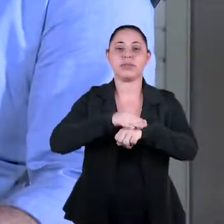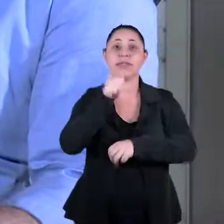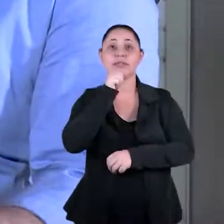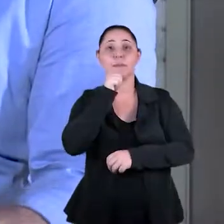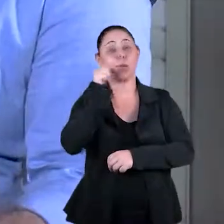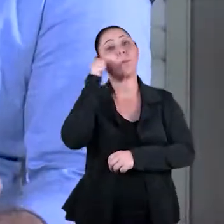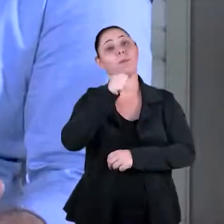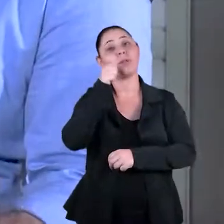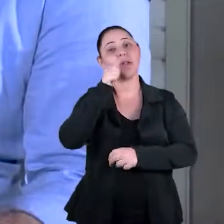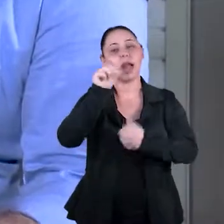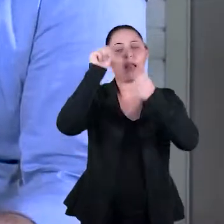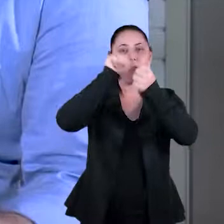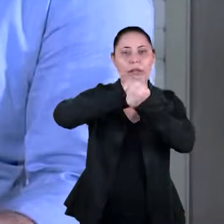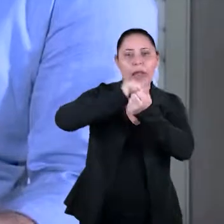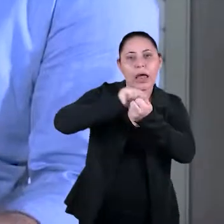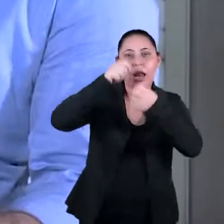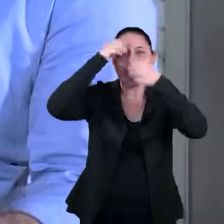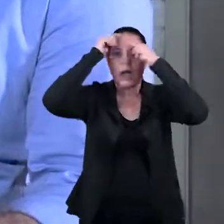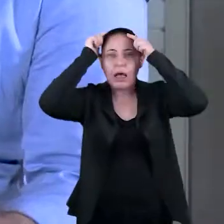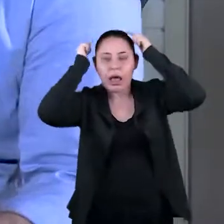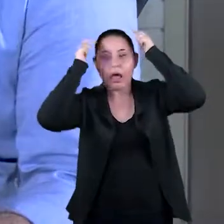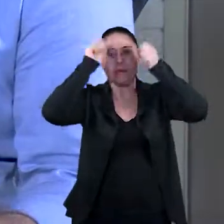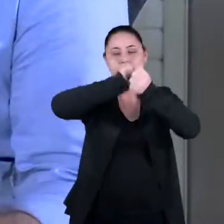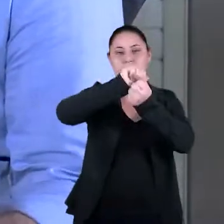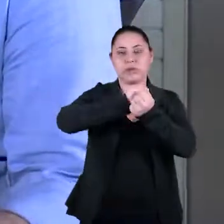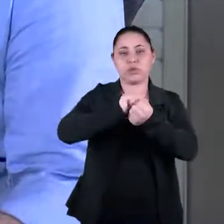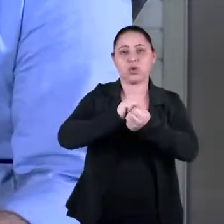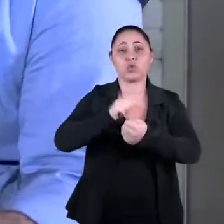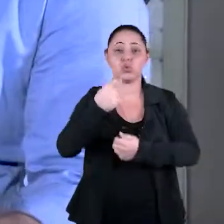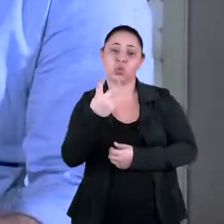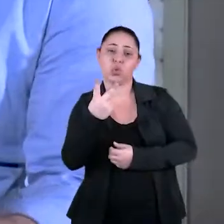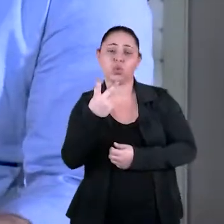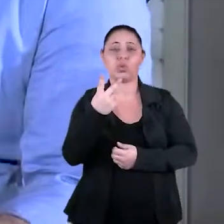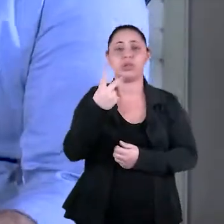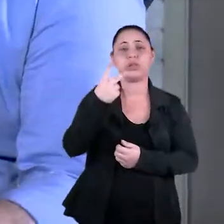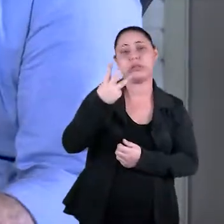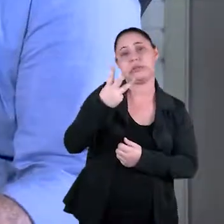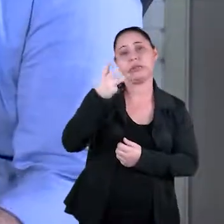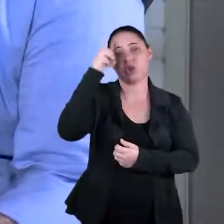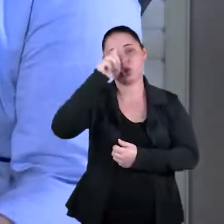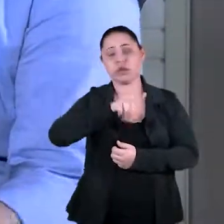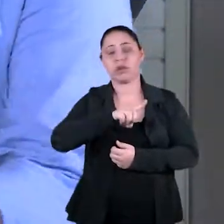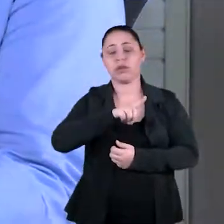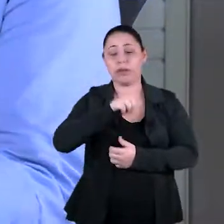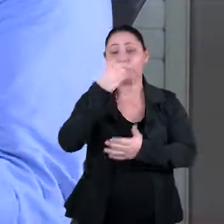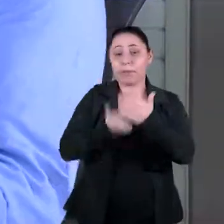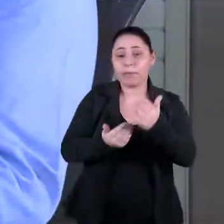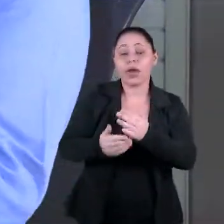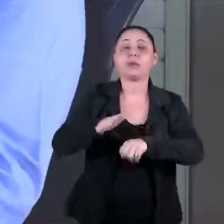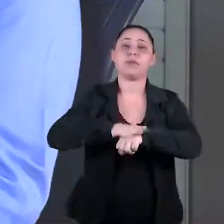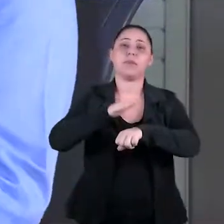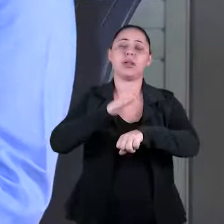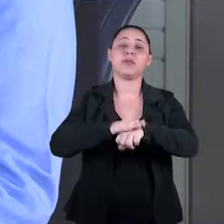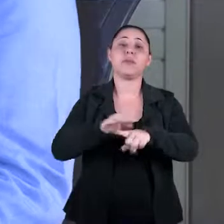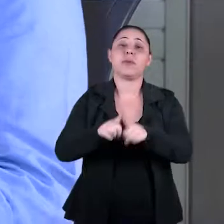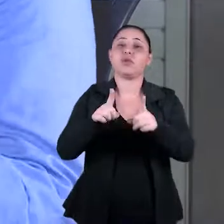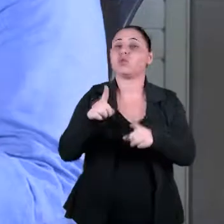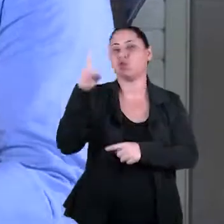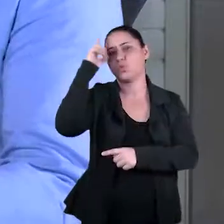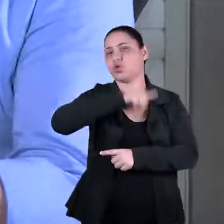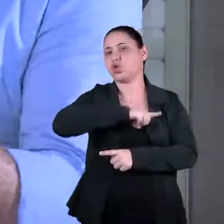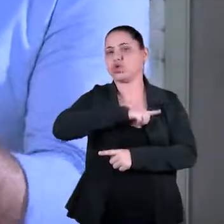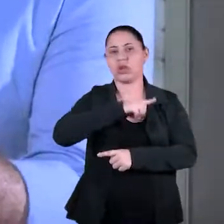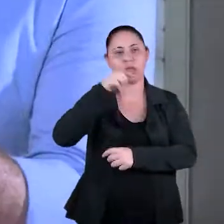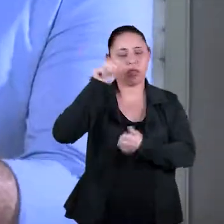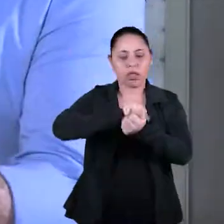por exemplo, principalmente as mulheres que lavam o cabelo às vezes a cada 2, 3 dias, o dia da lavagem você vai perder uma quantidade às vezes um pouco maior, só